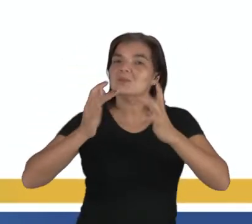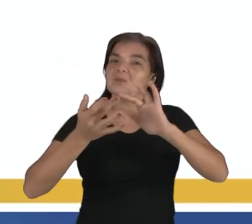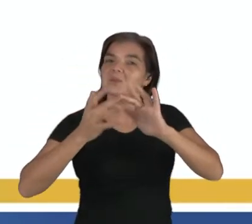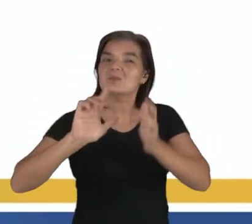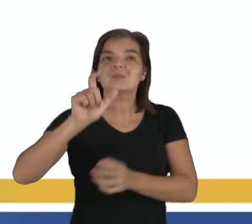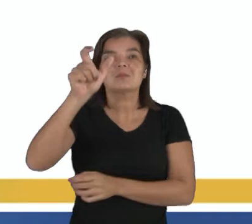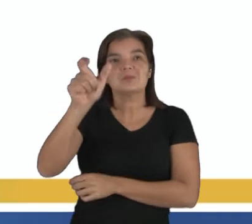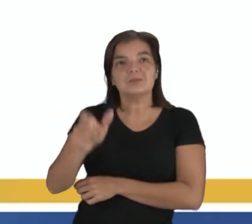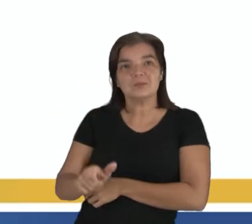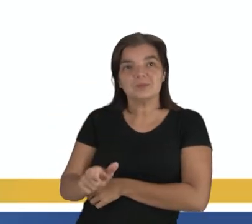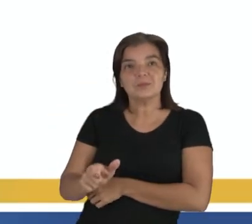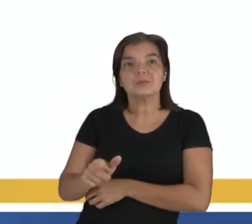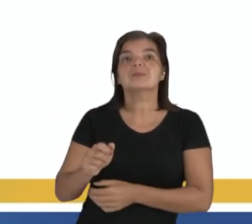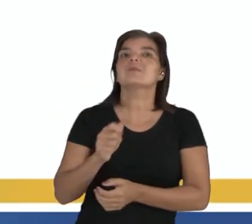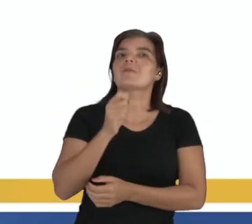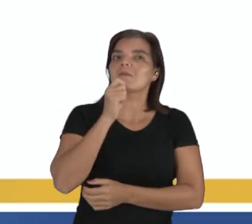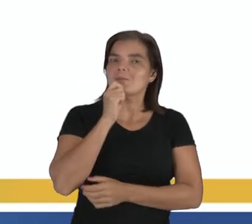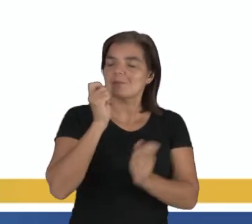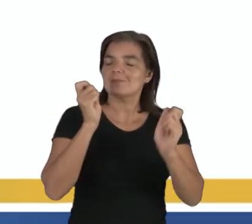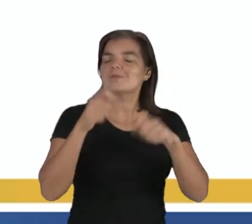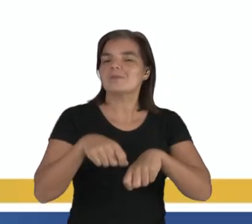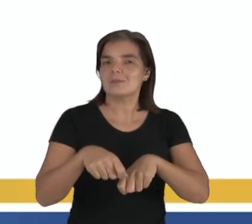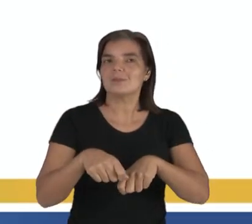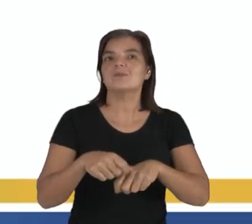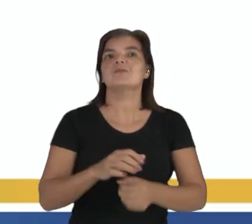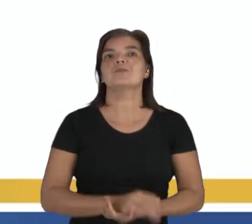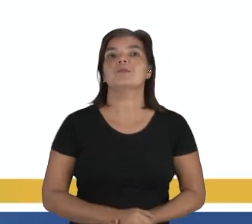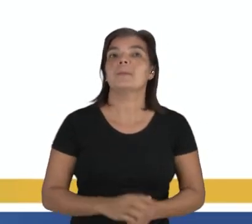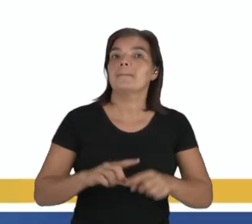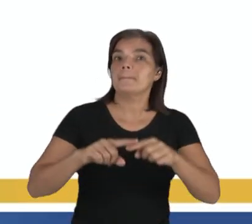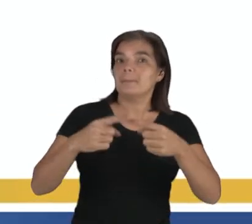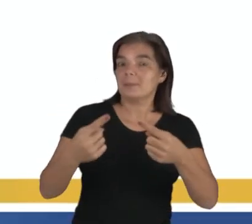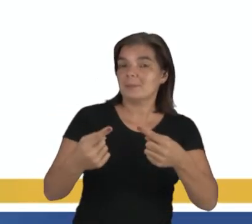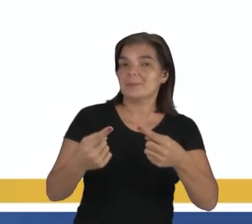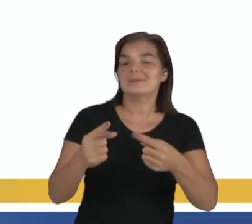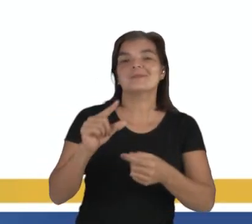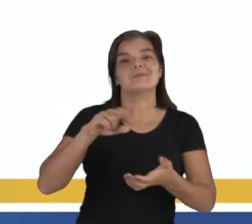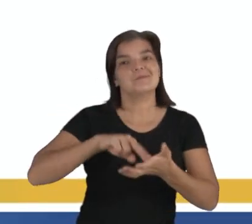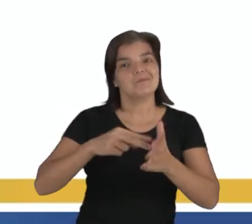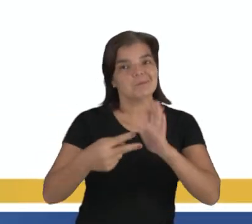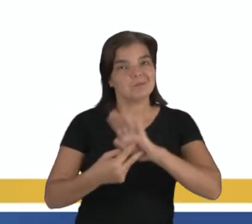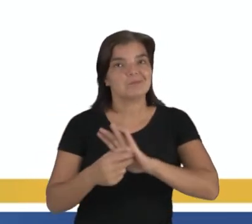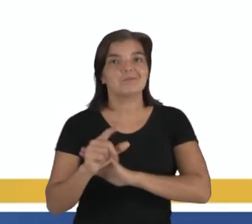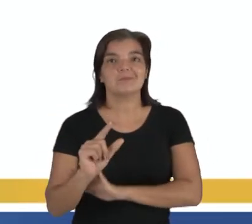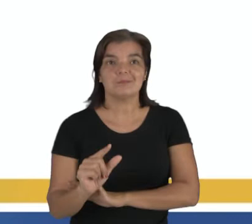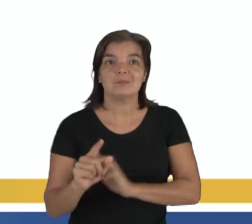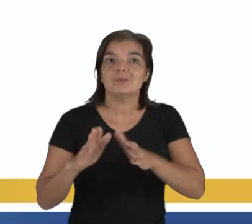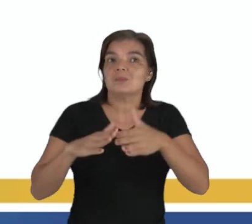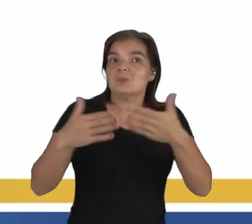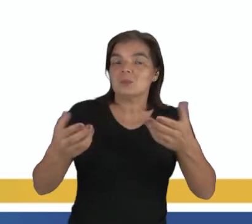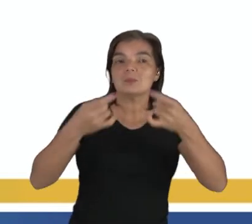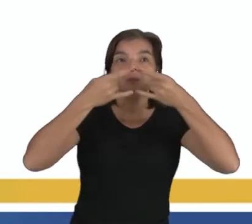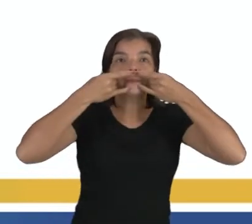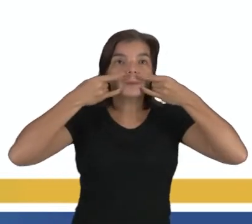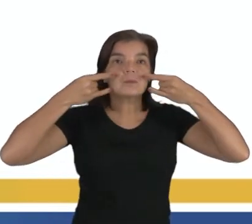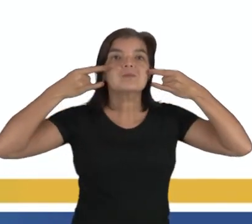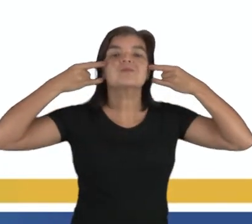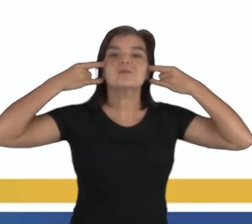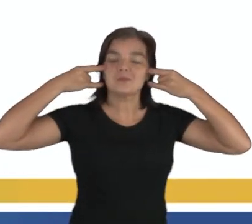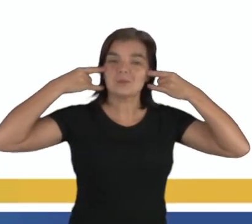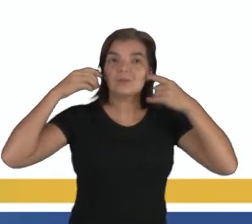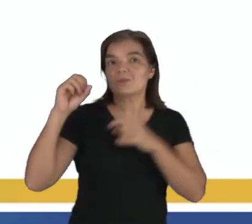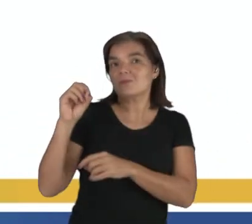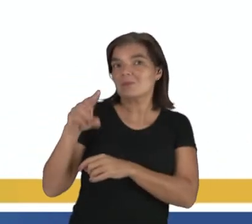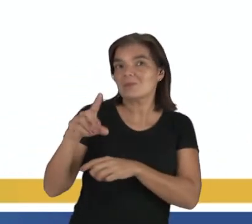ou evitar contato com os outros, ainda poderia ser útil, mas faria menos sentido. Quanto à